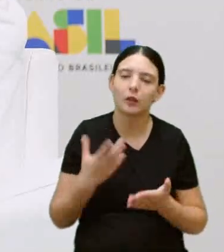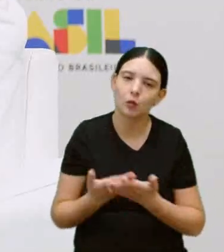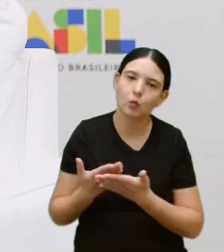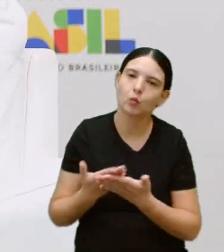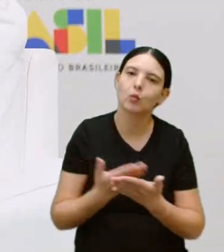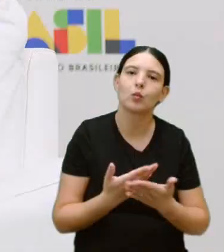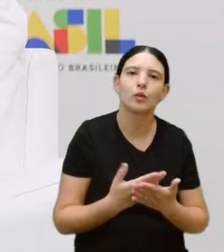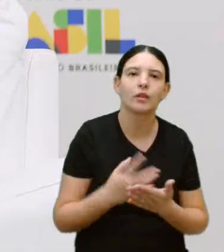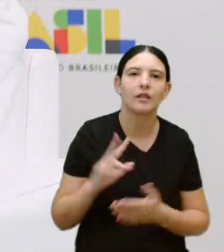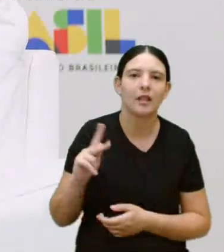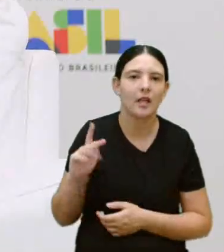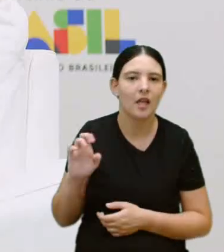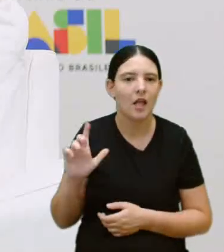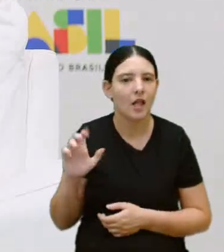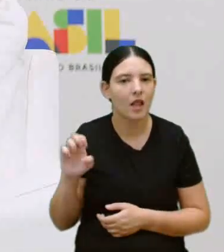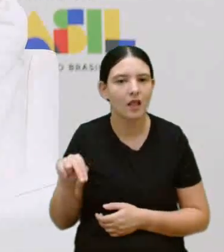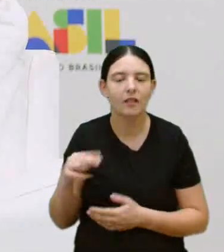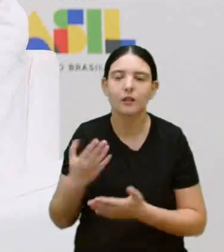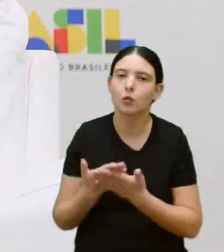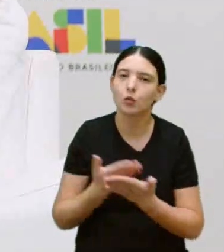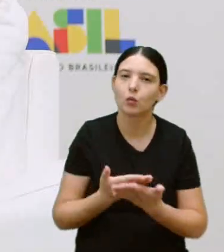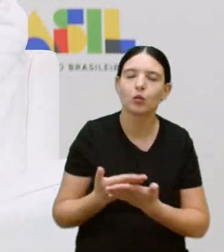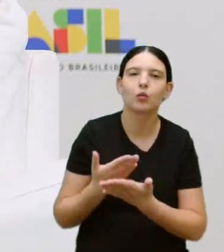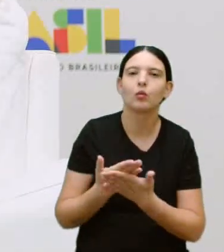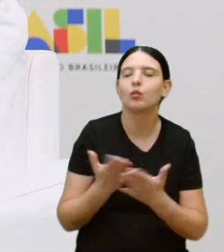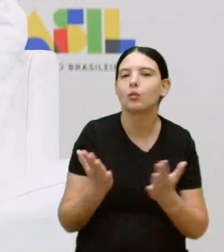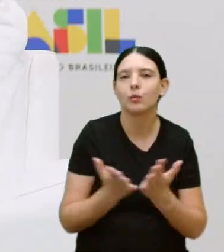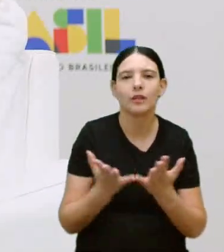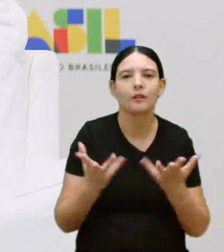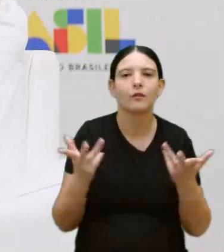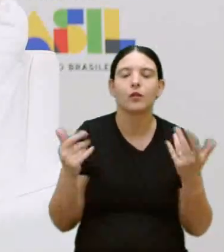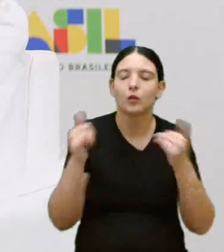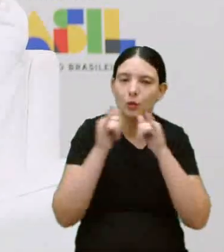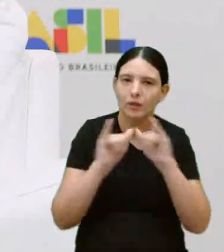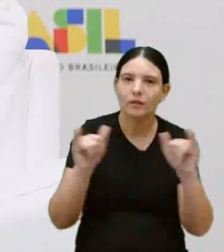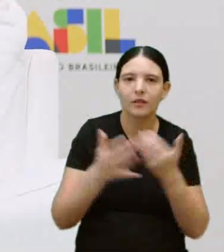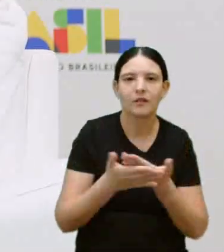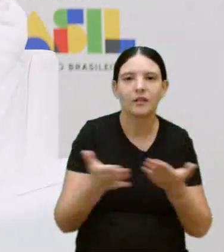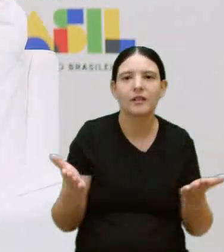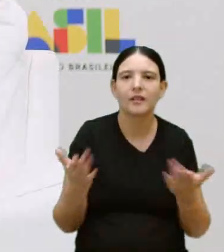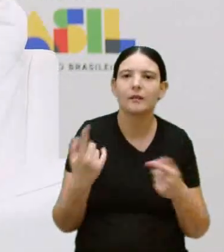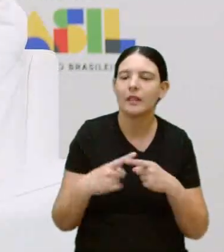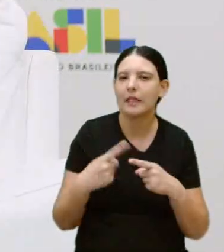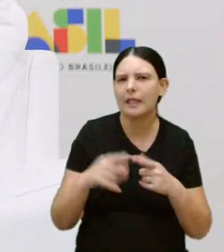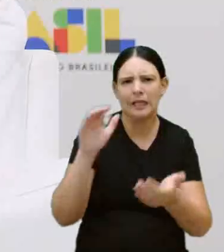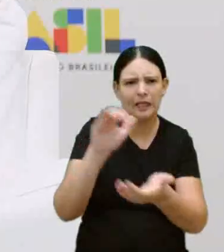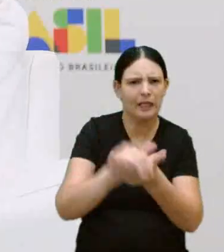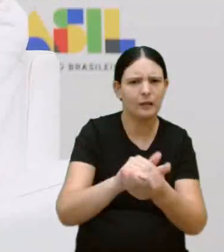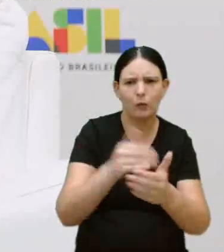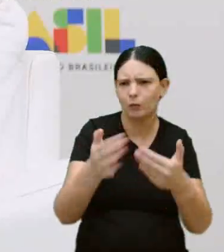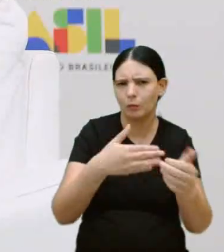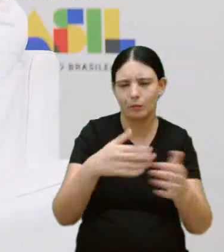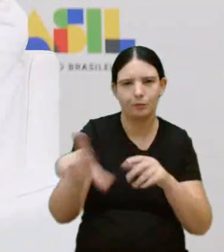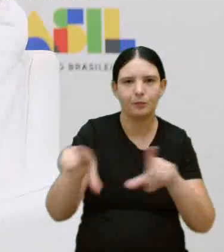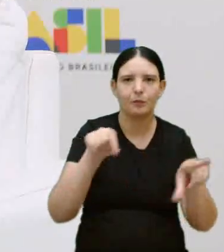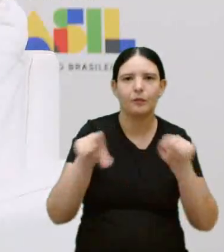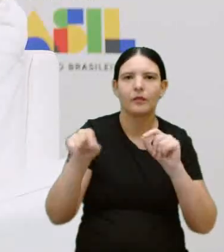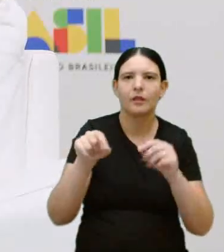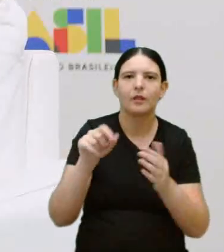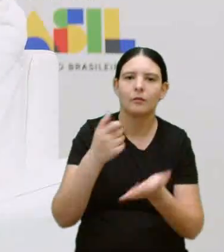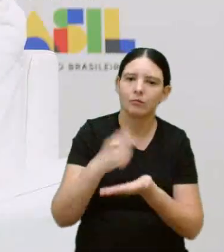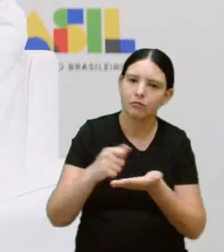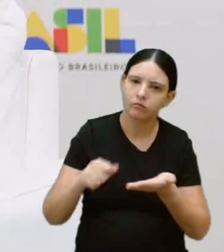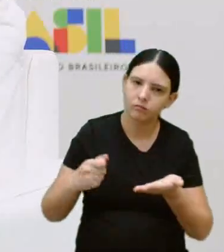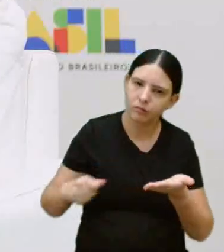Fisher fez um estudo fantástico, vou contar para vocês, que vai assim, pega um casal, vários casais, responde o formulário, tá quanto tempo